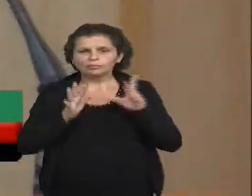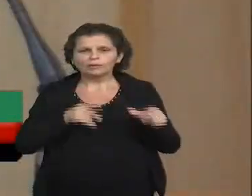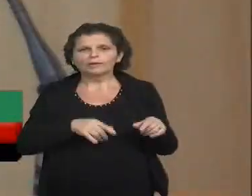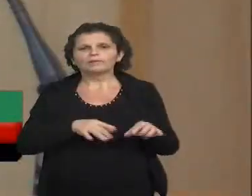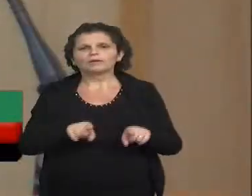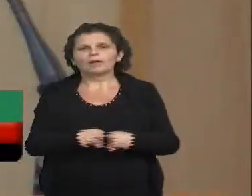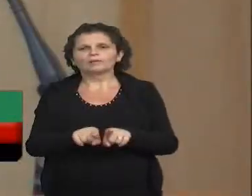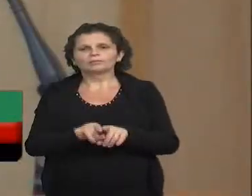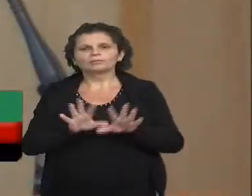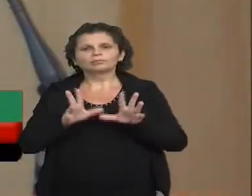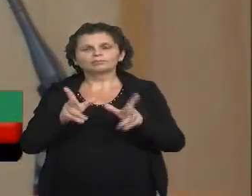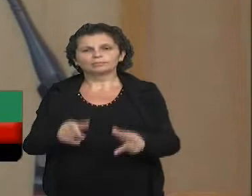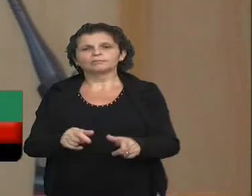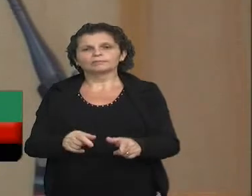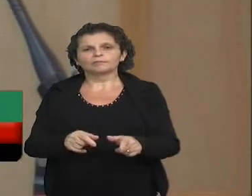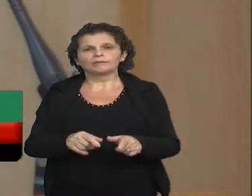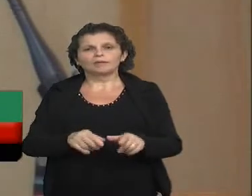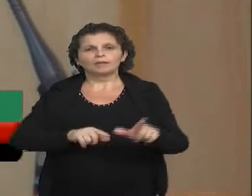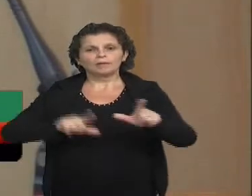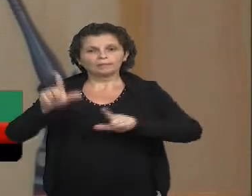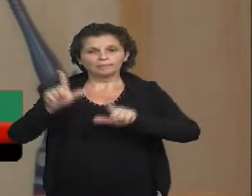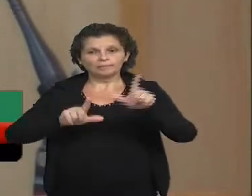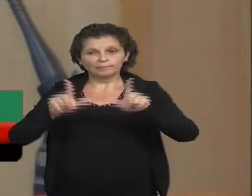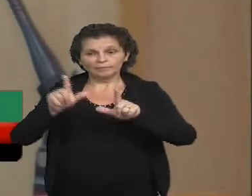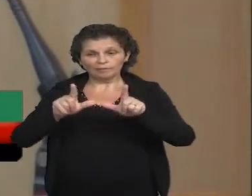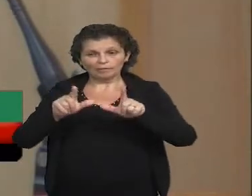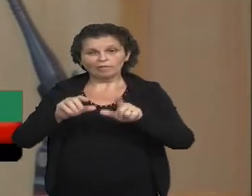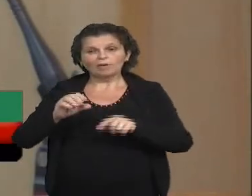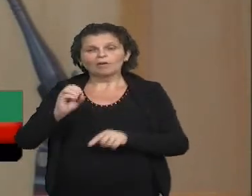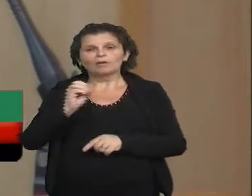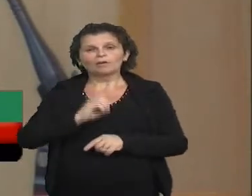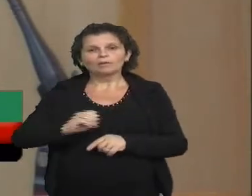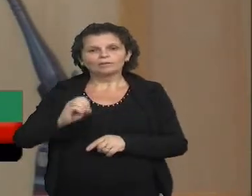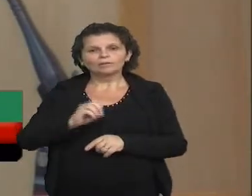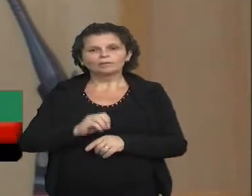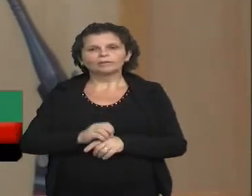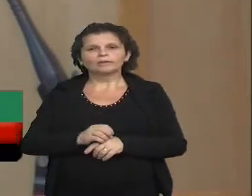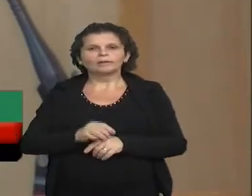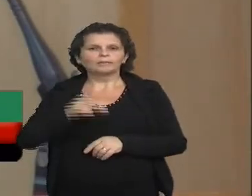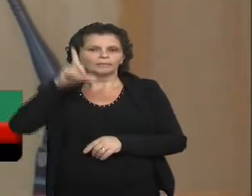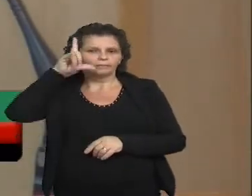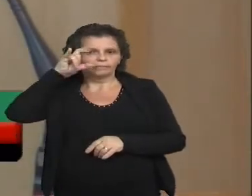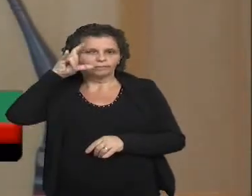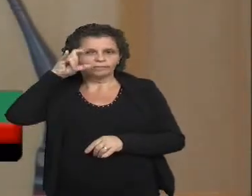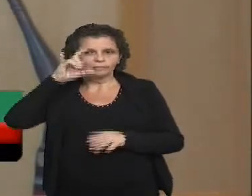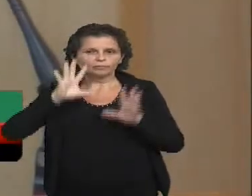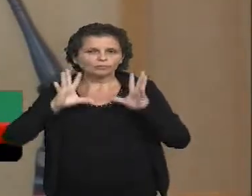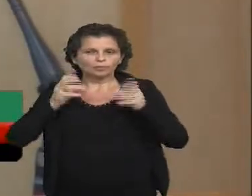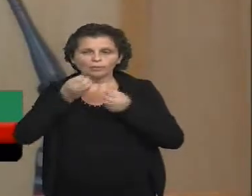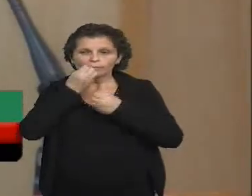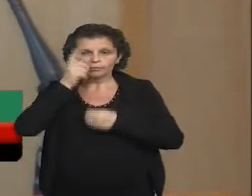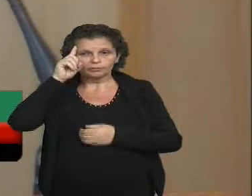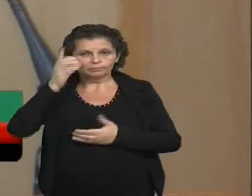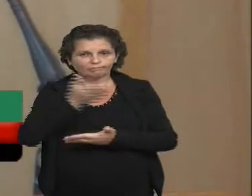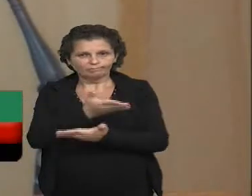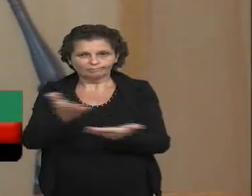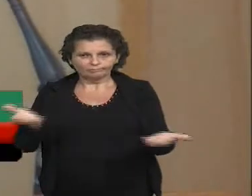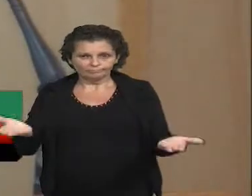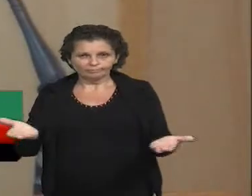gente pelas redes sociais, página TV Osasco, pelo Insta. Um bom dia a todos. Bom,